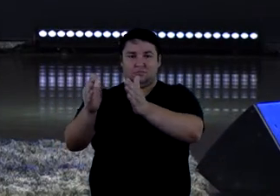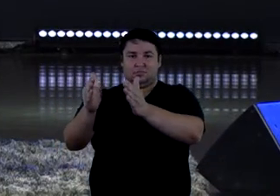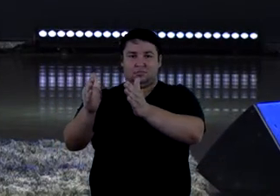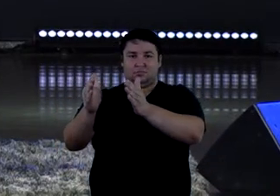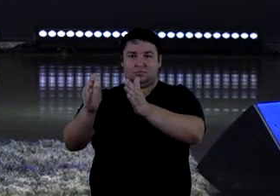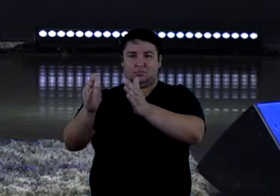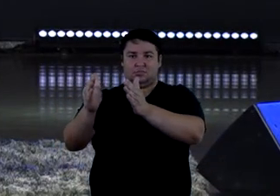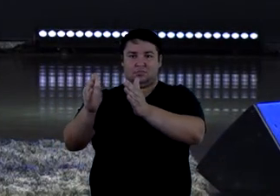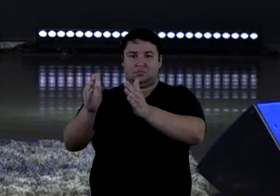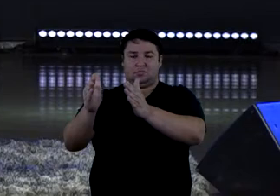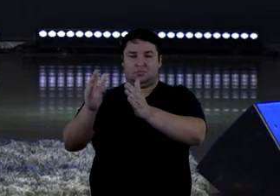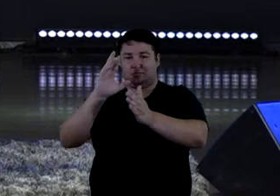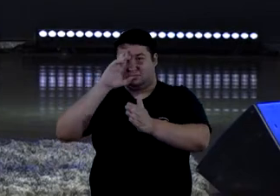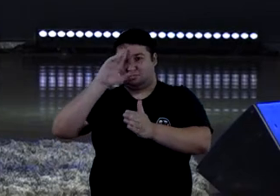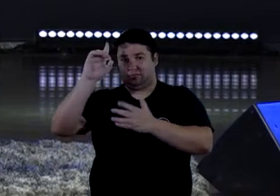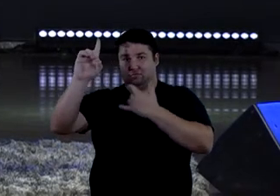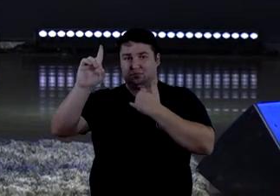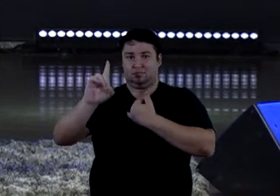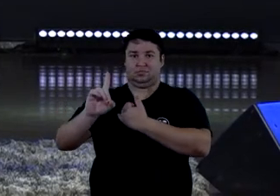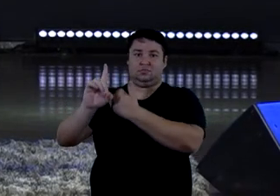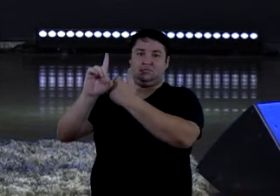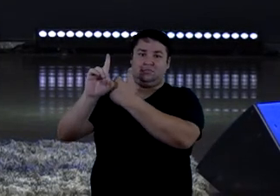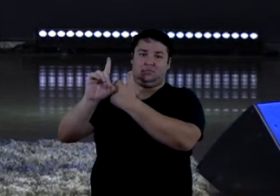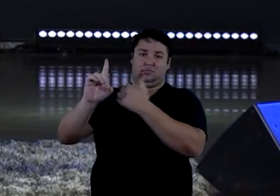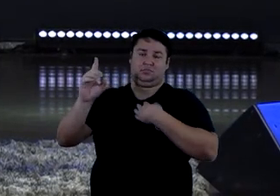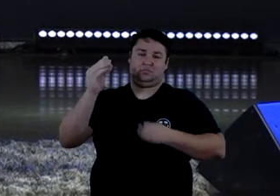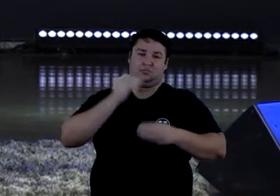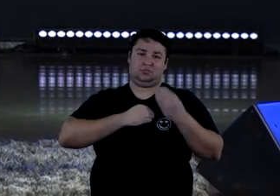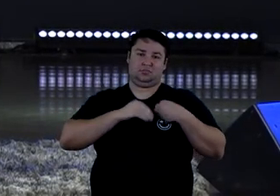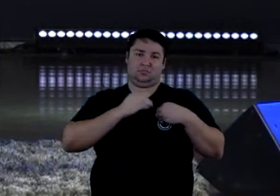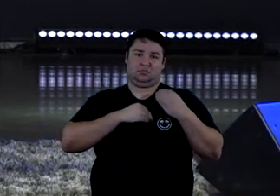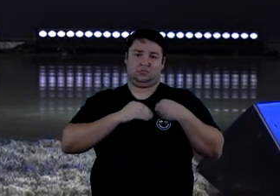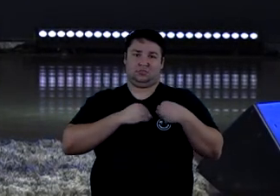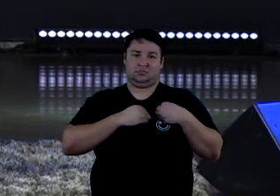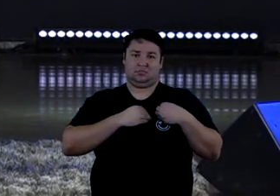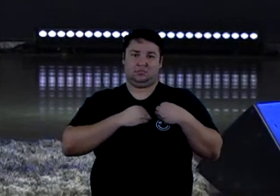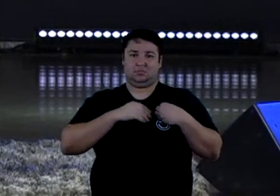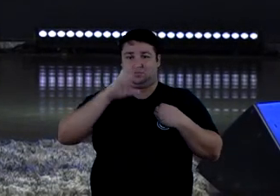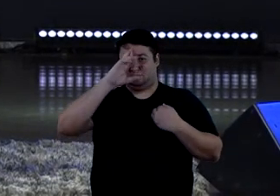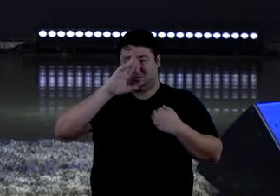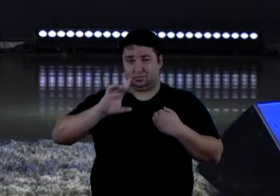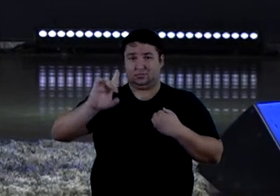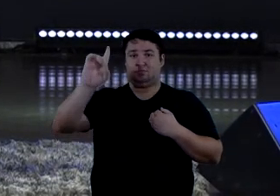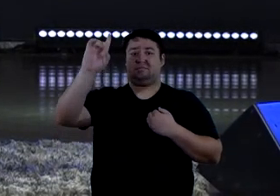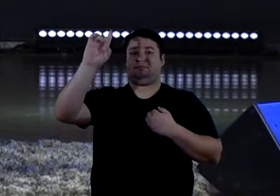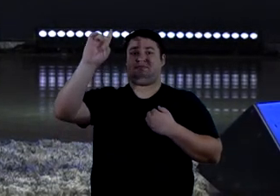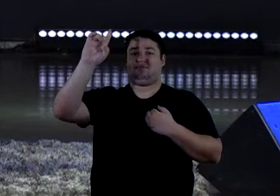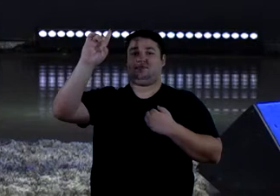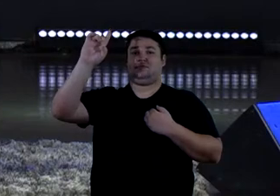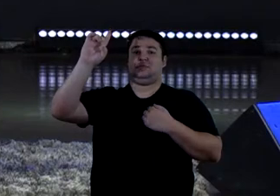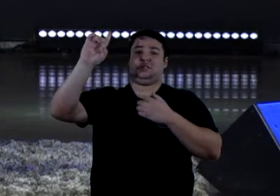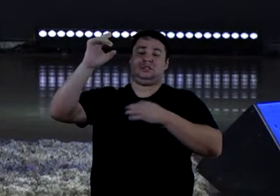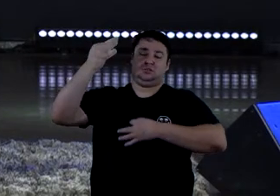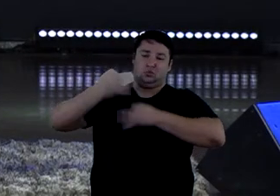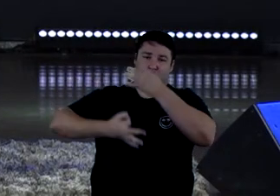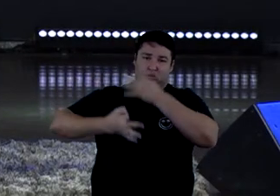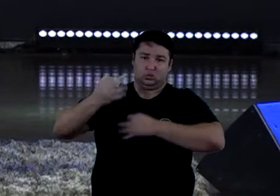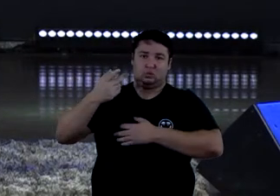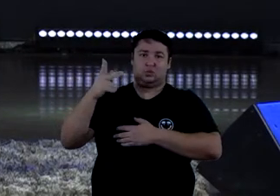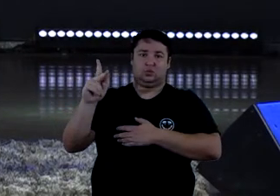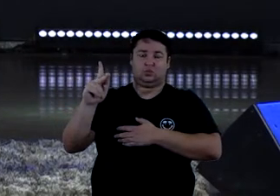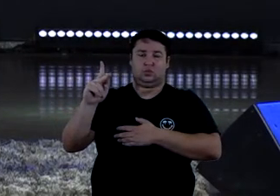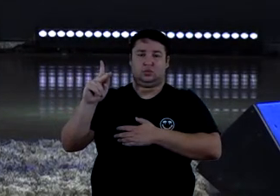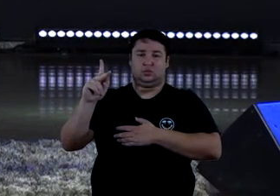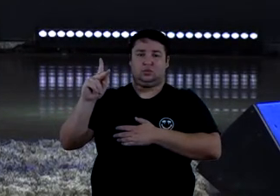Me convence, Senhor. Me convence, Senhor. Dos meus pecados. Dos meus pecados. Me convence da tua justiça. Me convence da tua justiça.